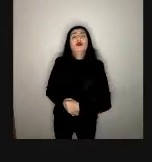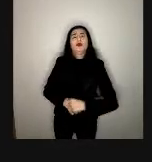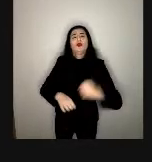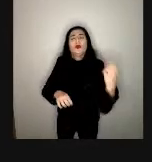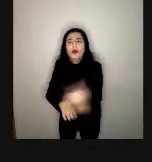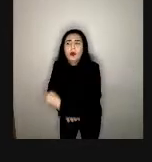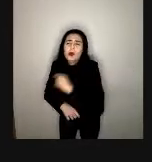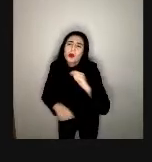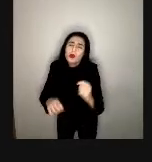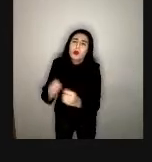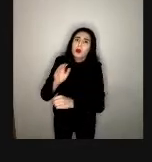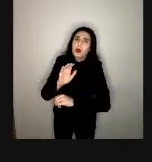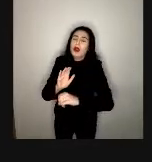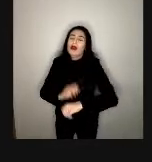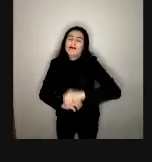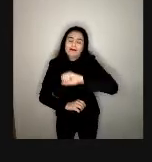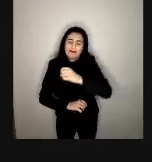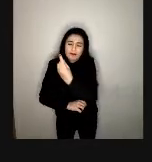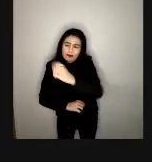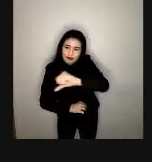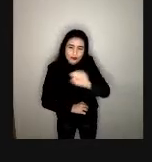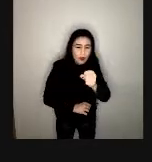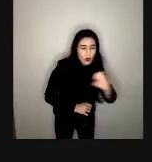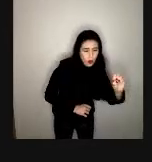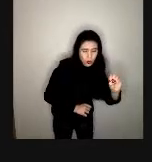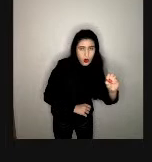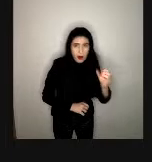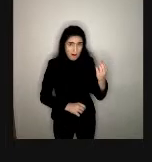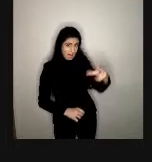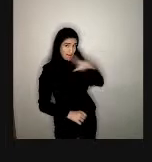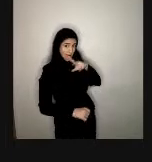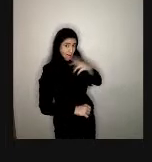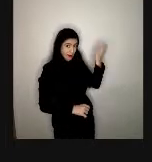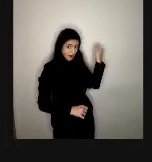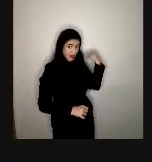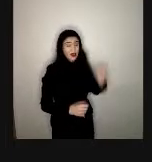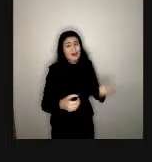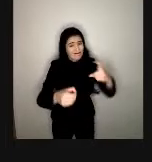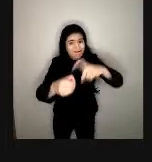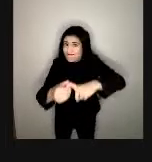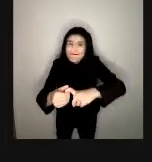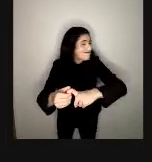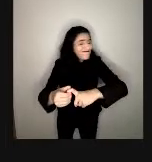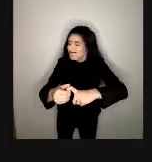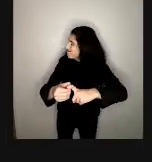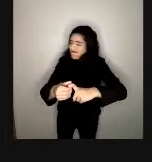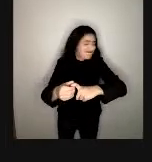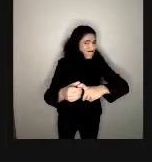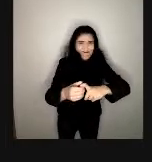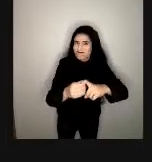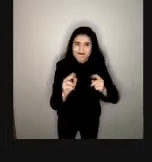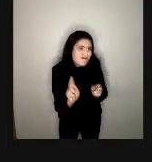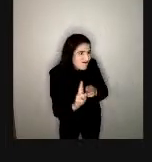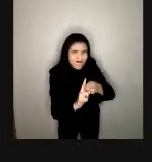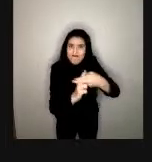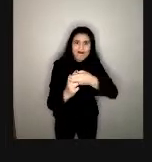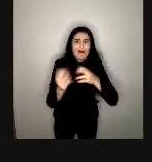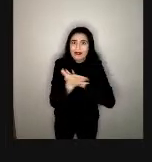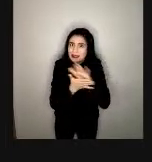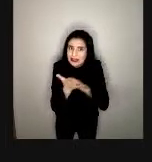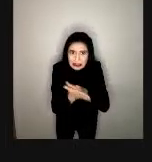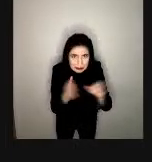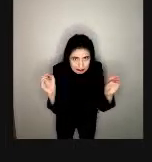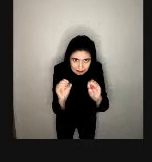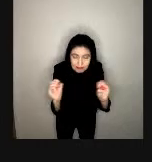hospitais particulares, os planos de saúde ainda não davam cobertura para a maioria dos tratamentos, e ele teve